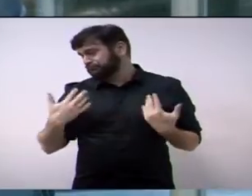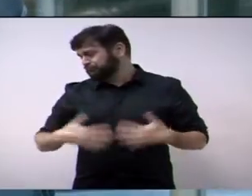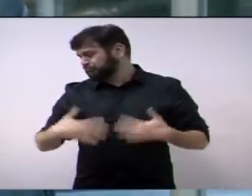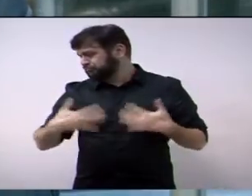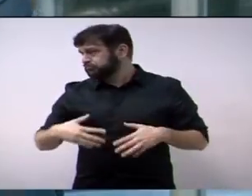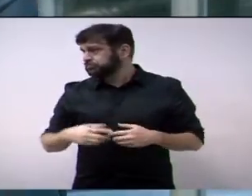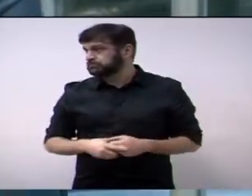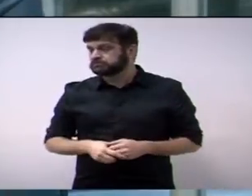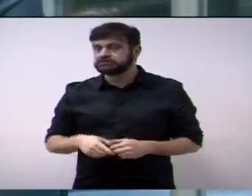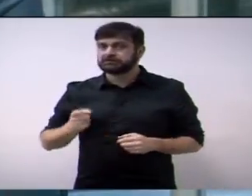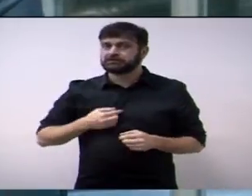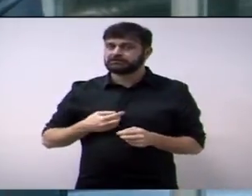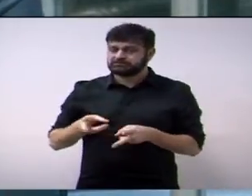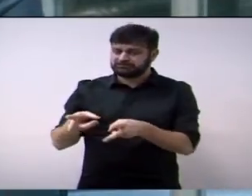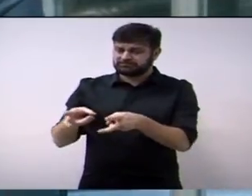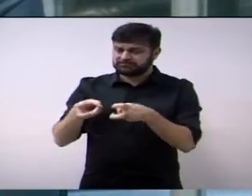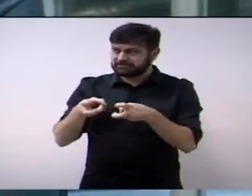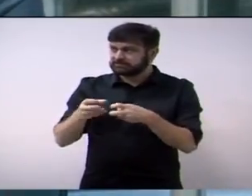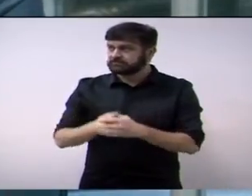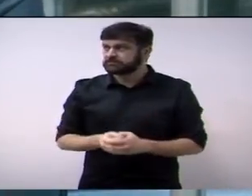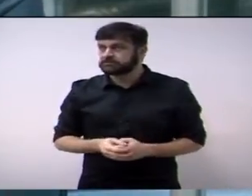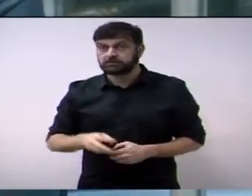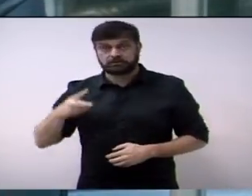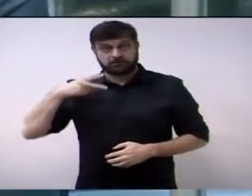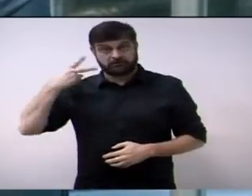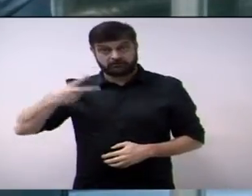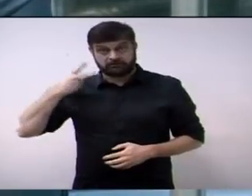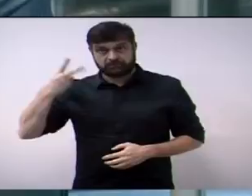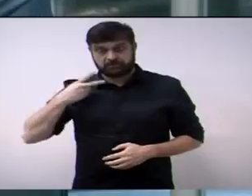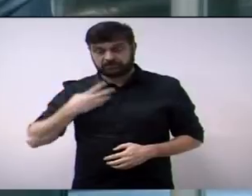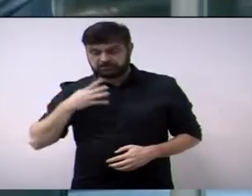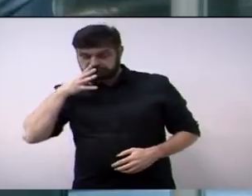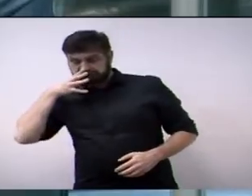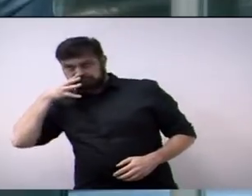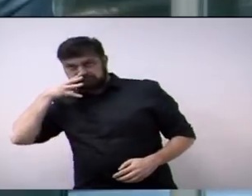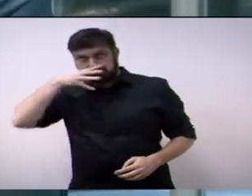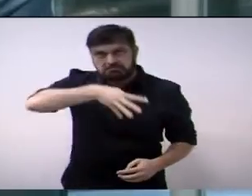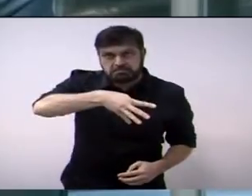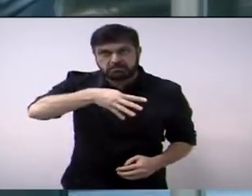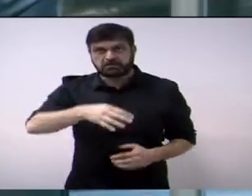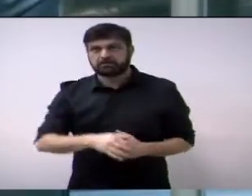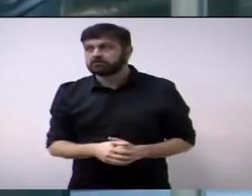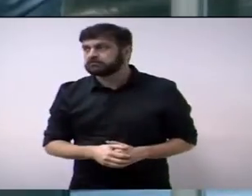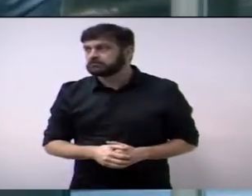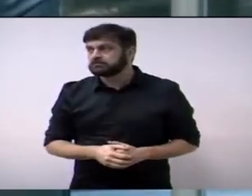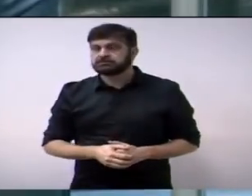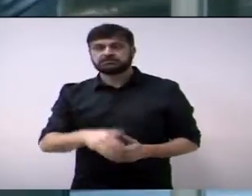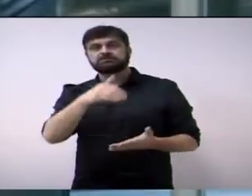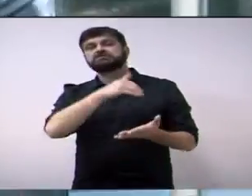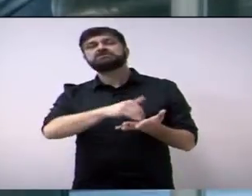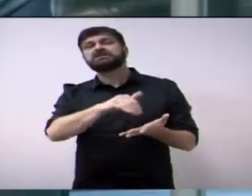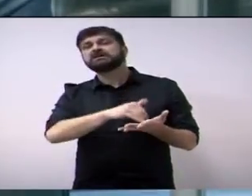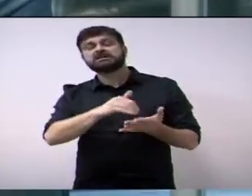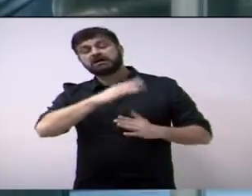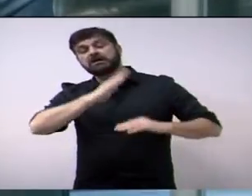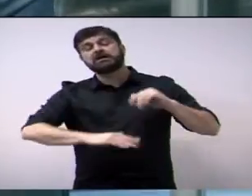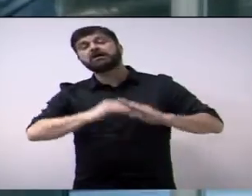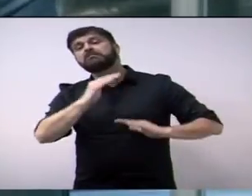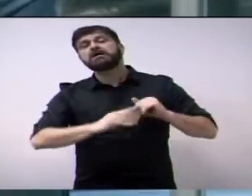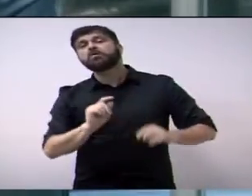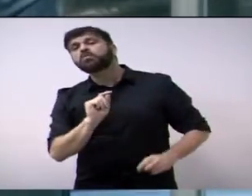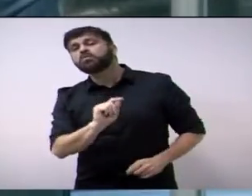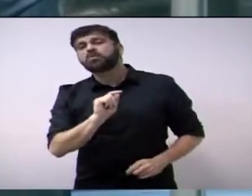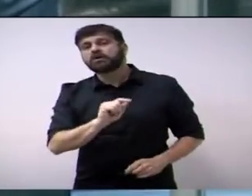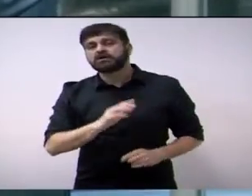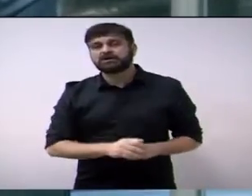a cobrança de alguns dos nossos vereadores, cobrando sobre os secretários, cobrando